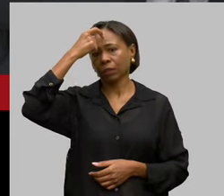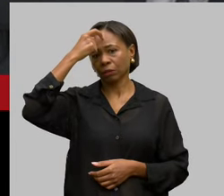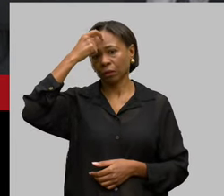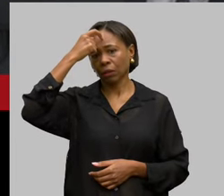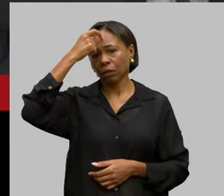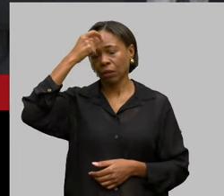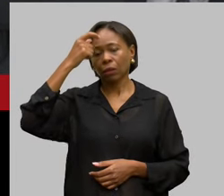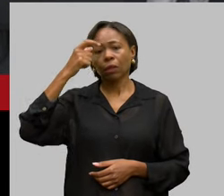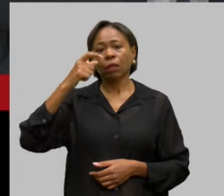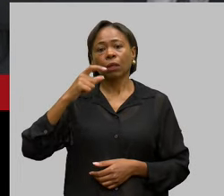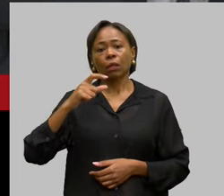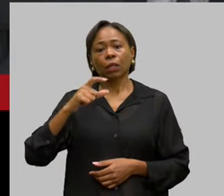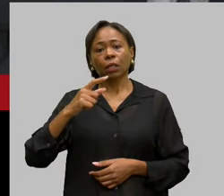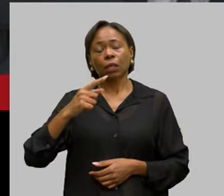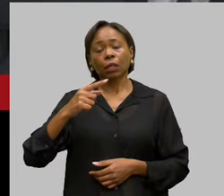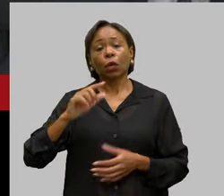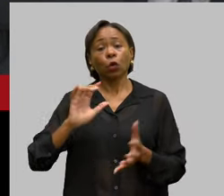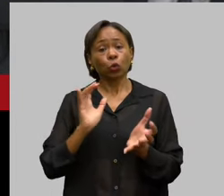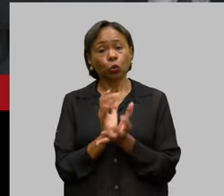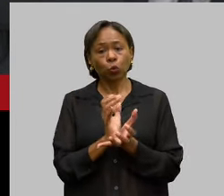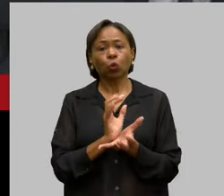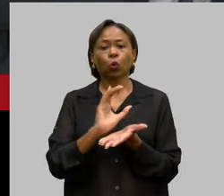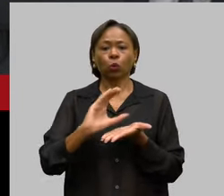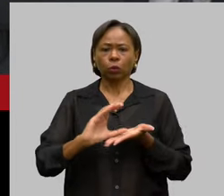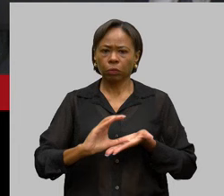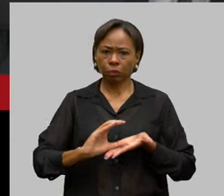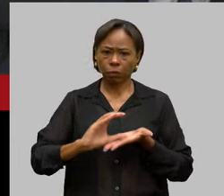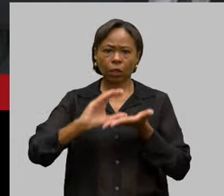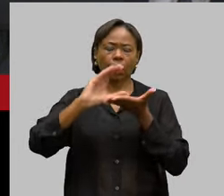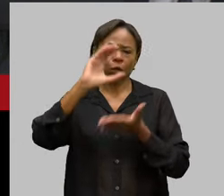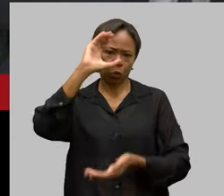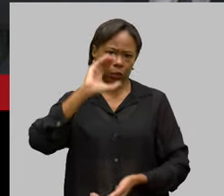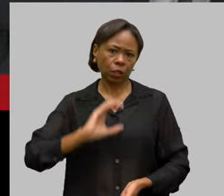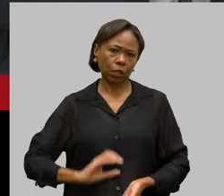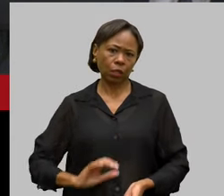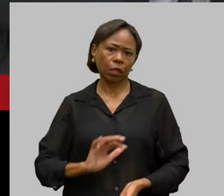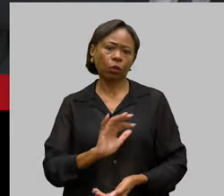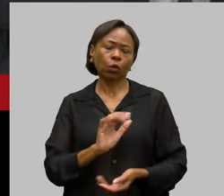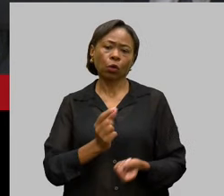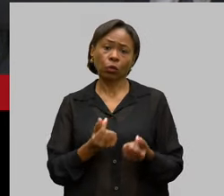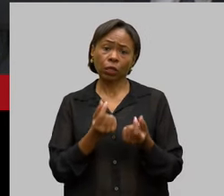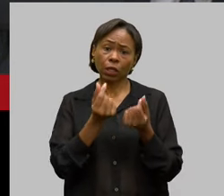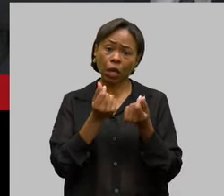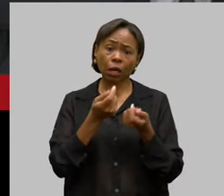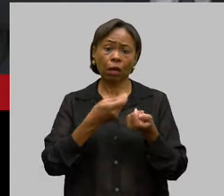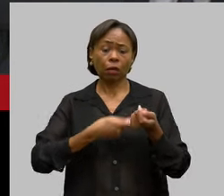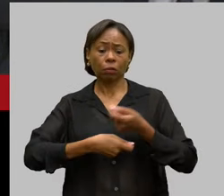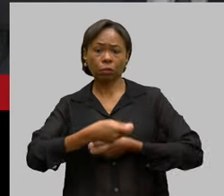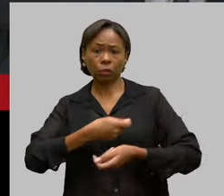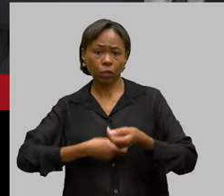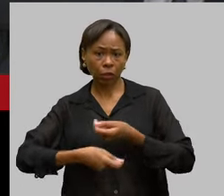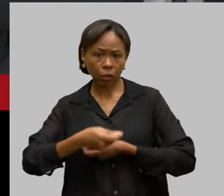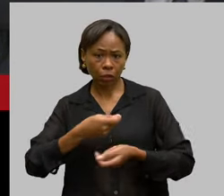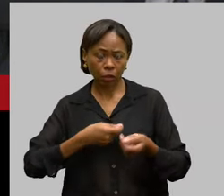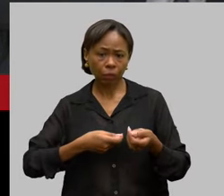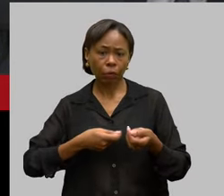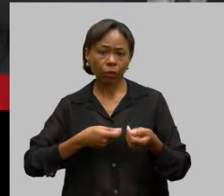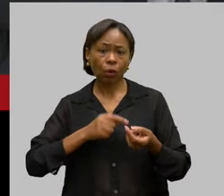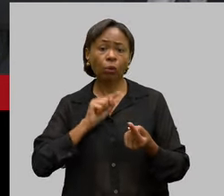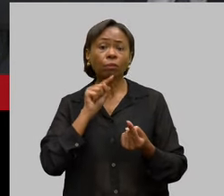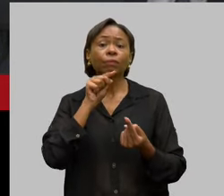seus são os nossos conselheiros fiscais ou administrativo para que a gente possa ter uma